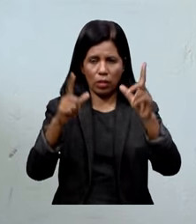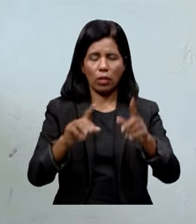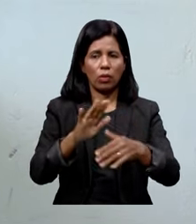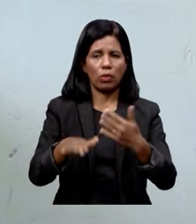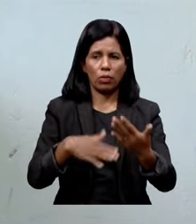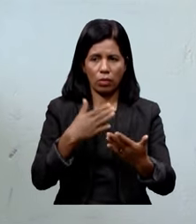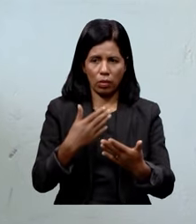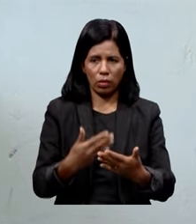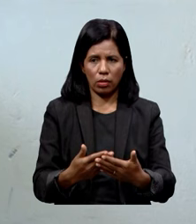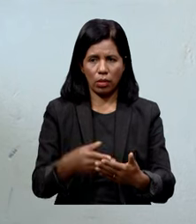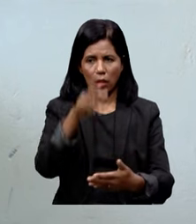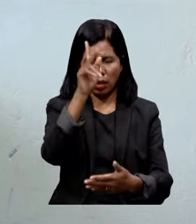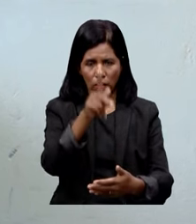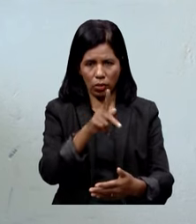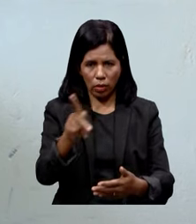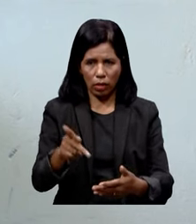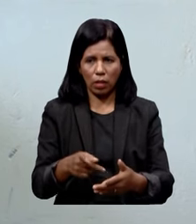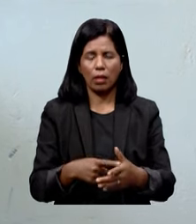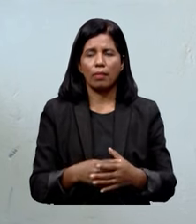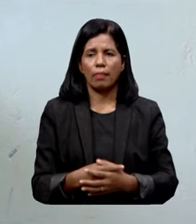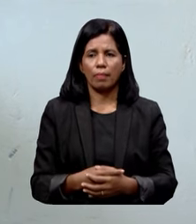mayoria katolika